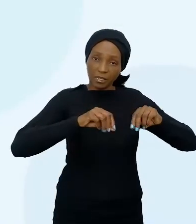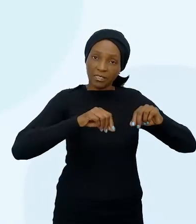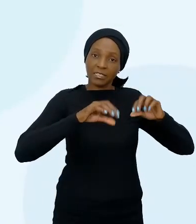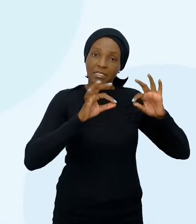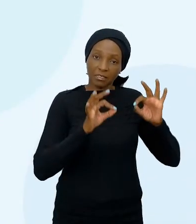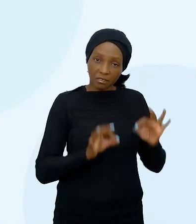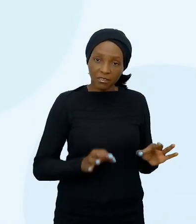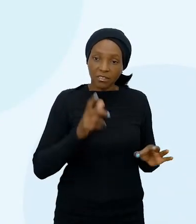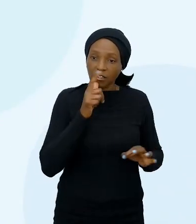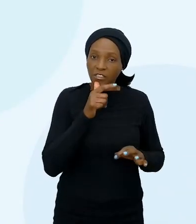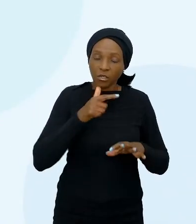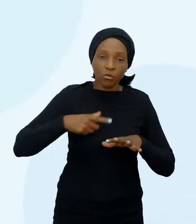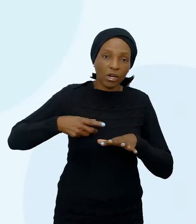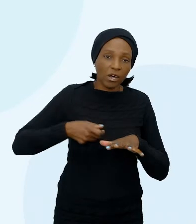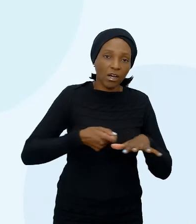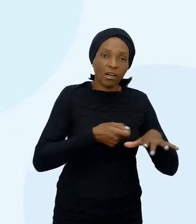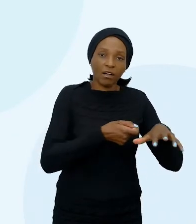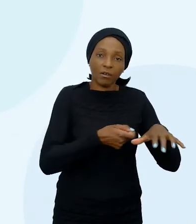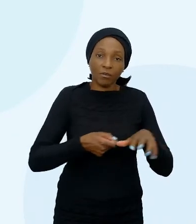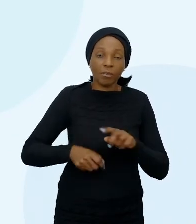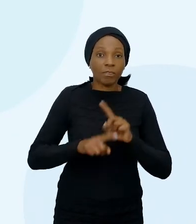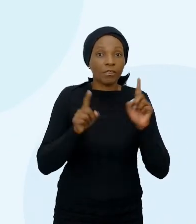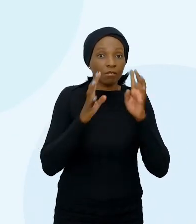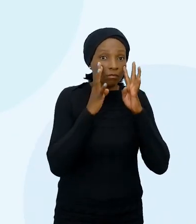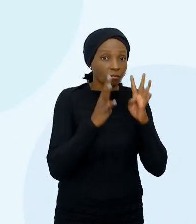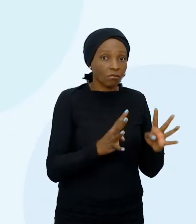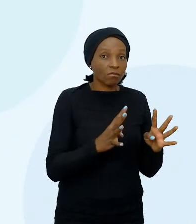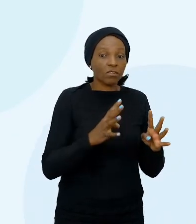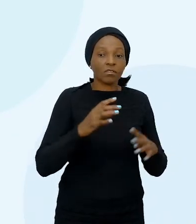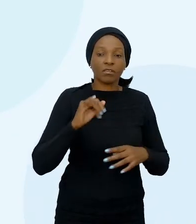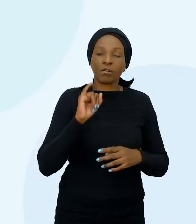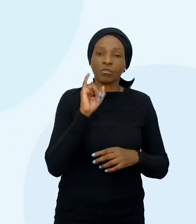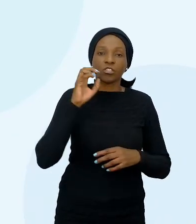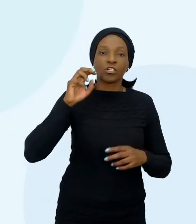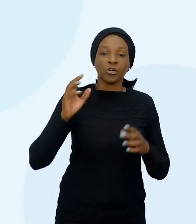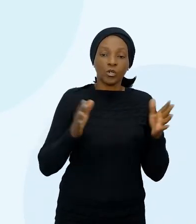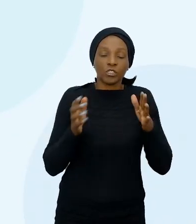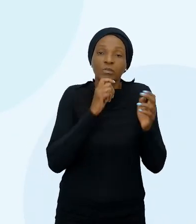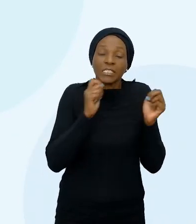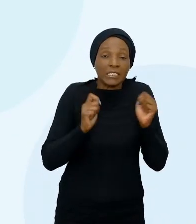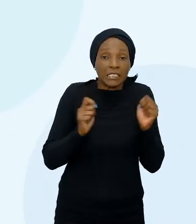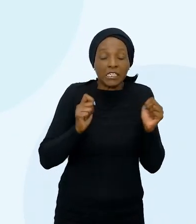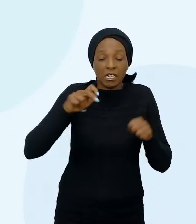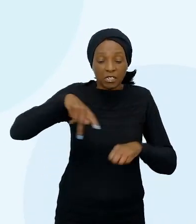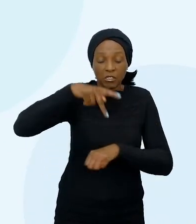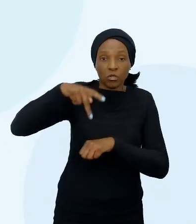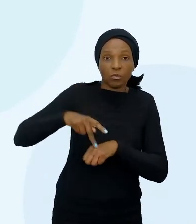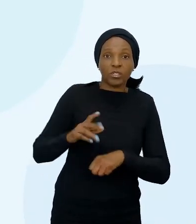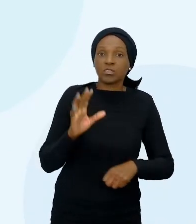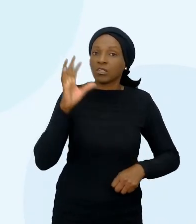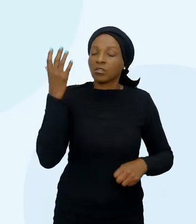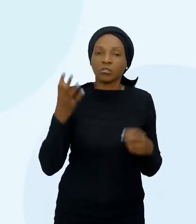mas presta atenção, porque o inverno em algumas localidades do nosso país acontecem as